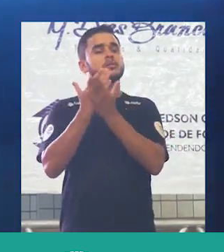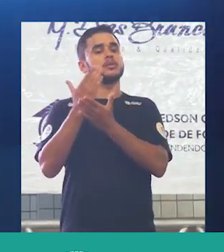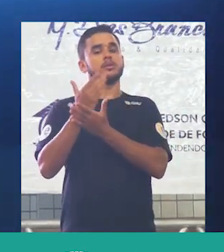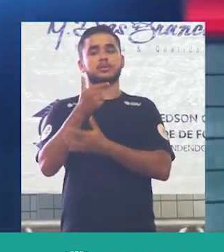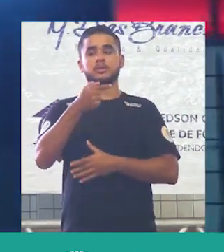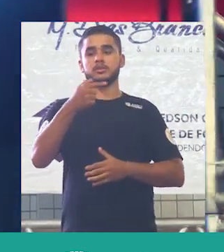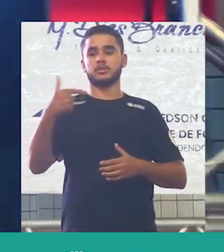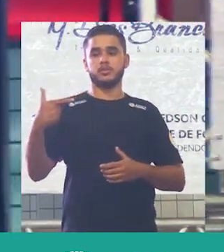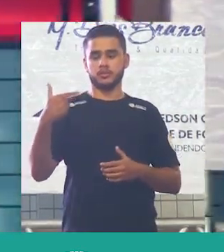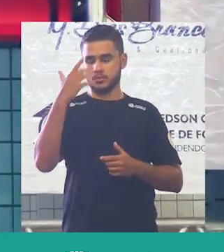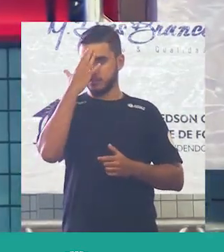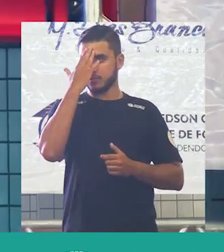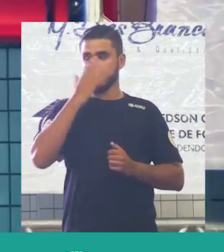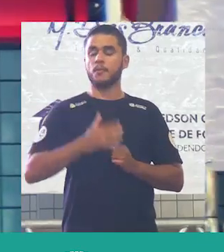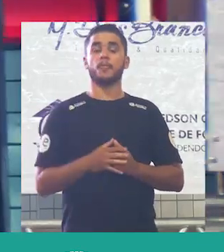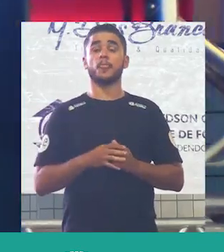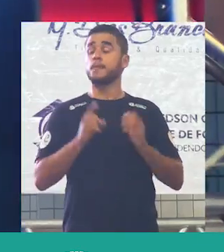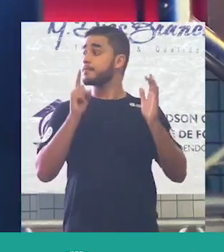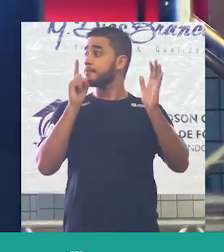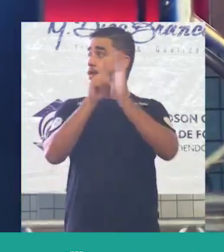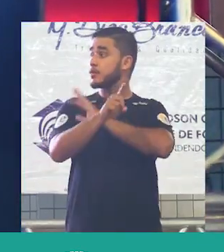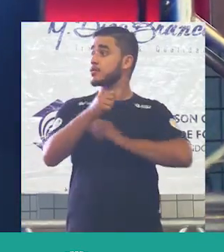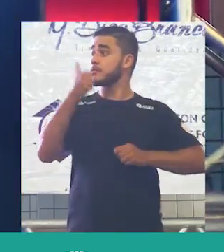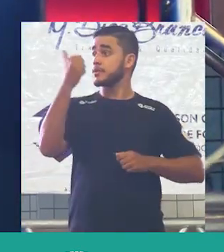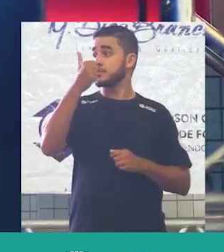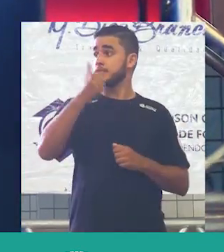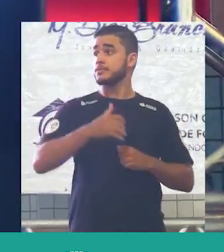72. Então, olha lá o que diz a primeira questão.